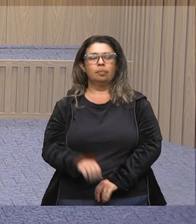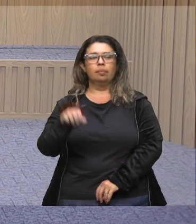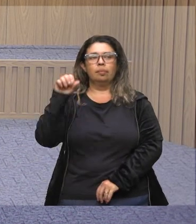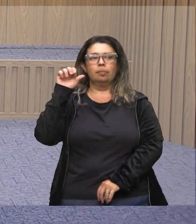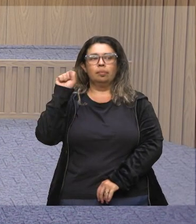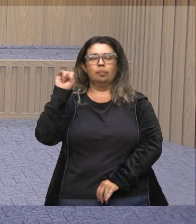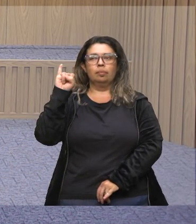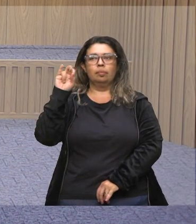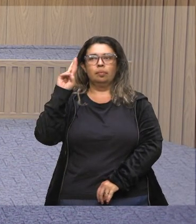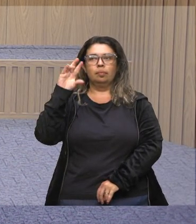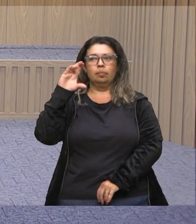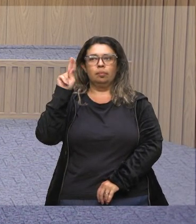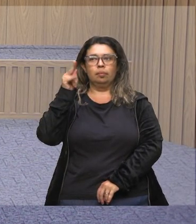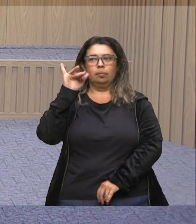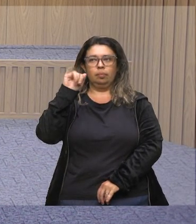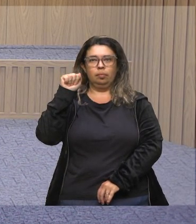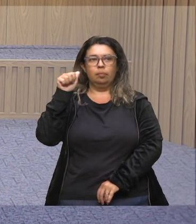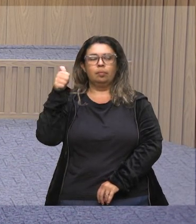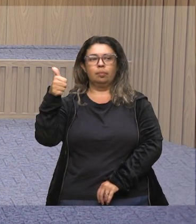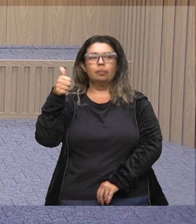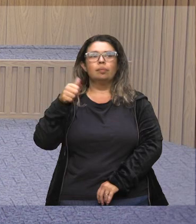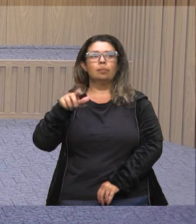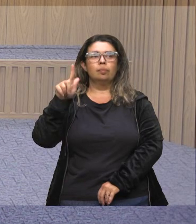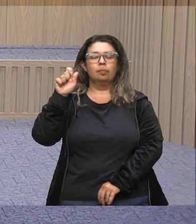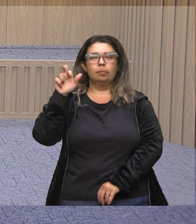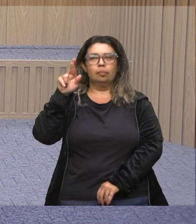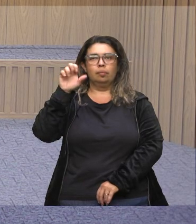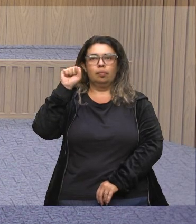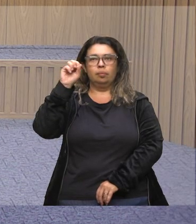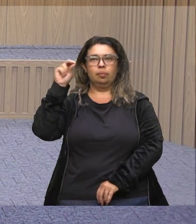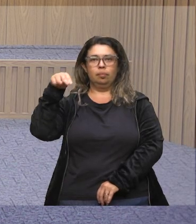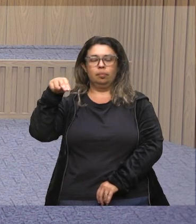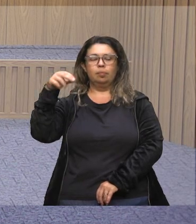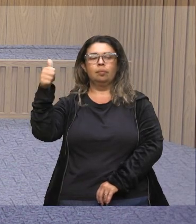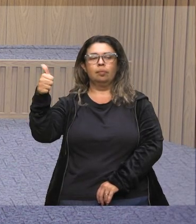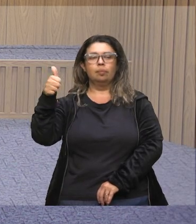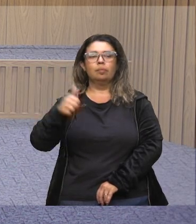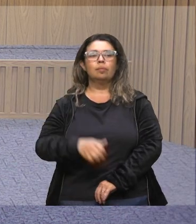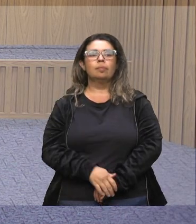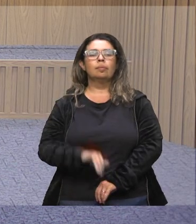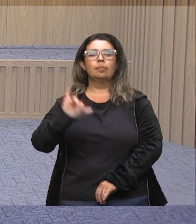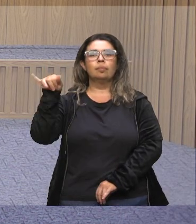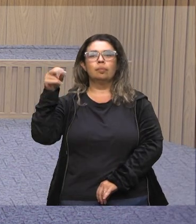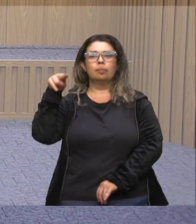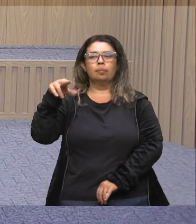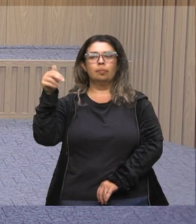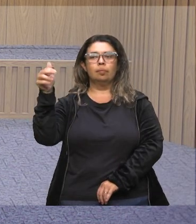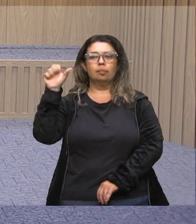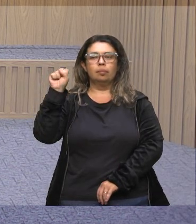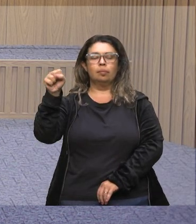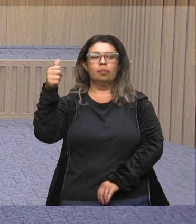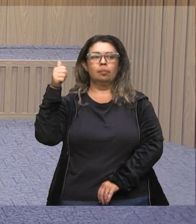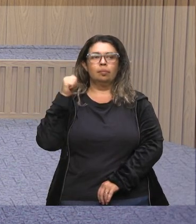Fernando Pereira Sirkia Júnior, presente. Gerson Alves de Souza. Presente. Jonas Campos de Lima.